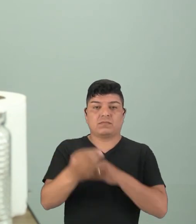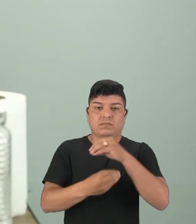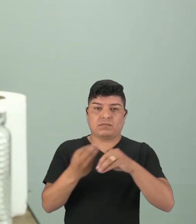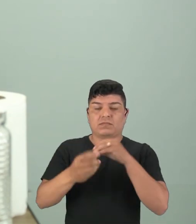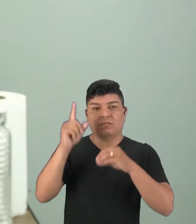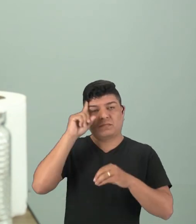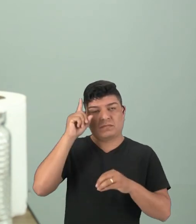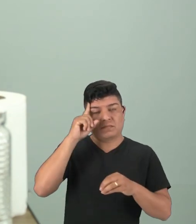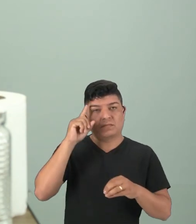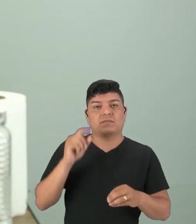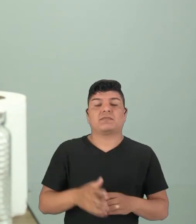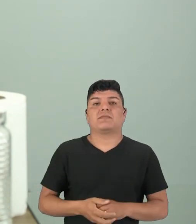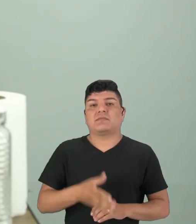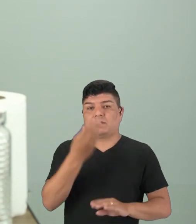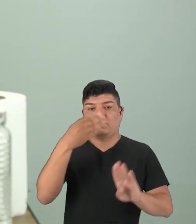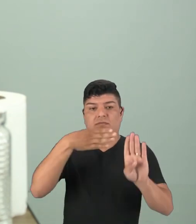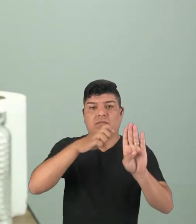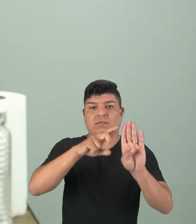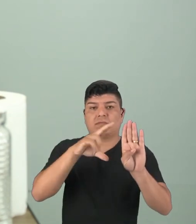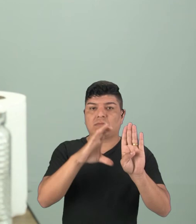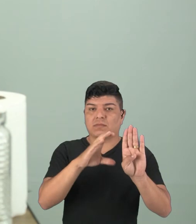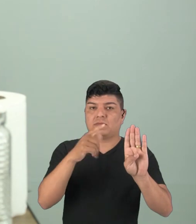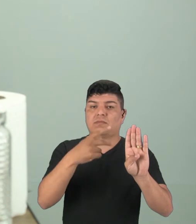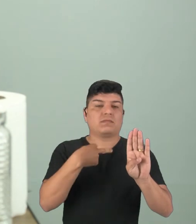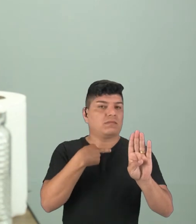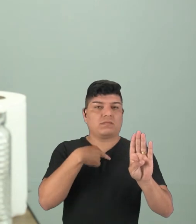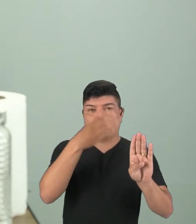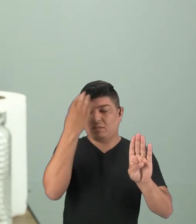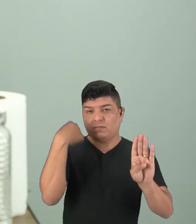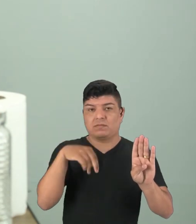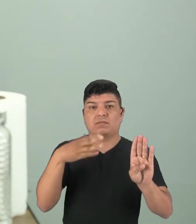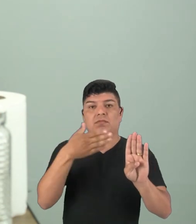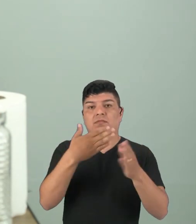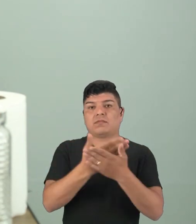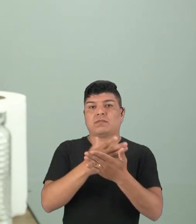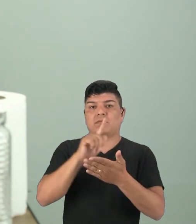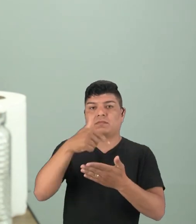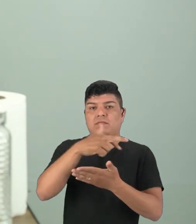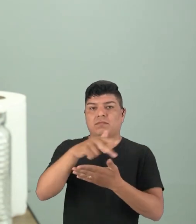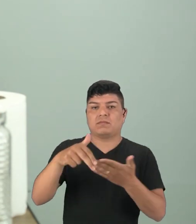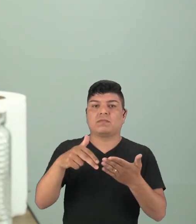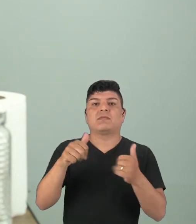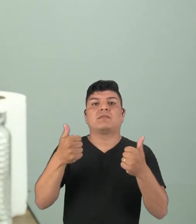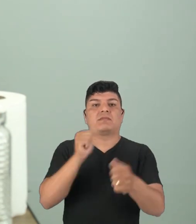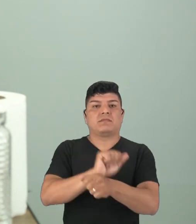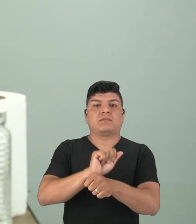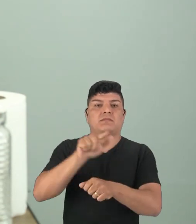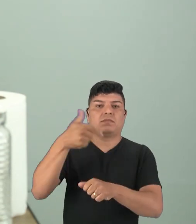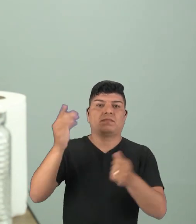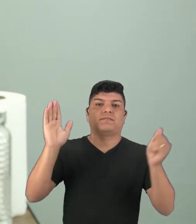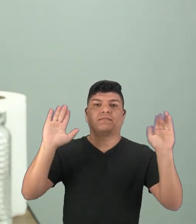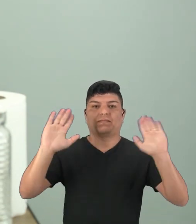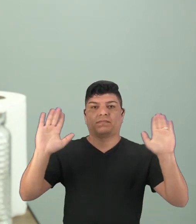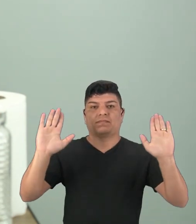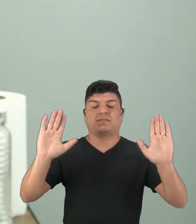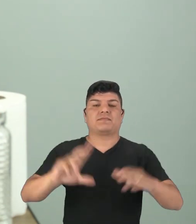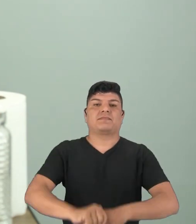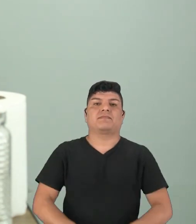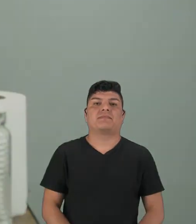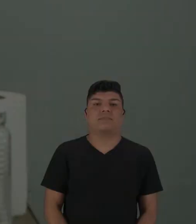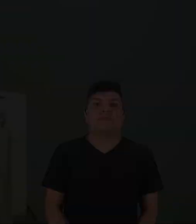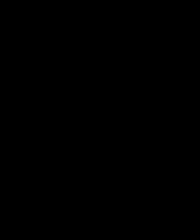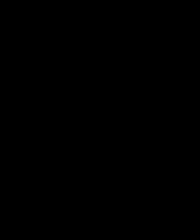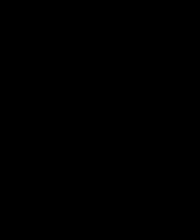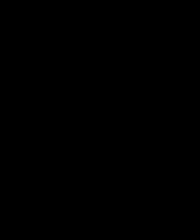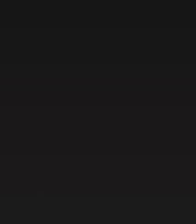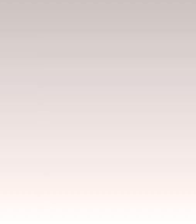nosso cotidiano. Não esqueça de acessar a plataforma Eduque, para você ter acesso a essa aula e muitas outras. E te aguardo na próxima, tá bom? Tchau, tchau!